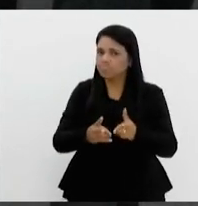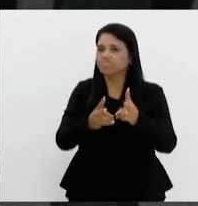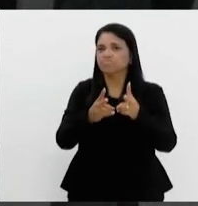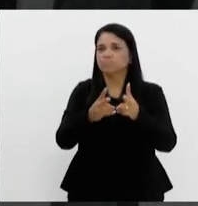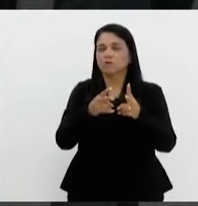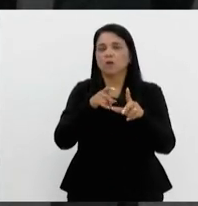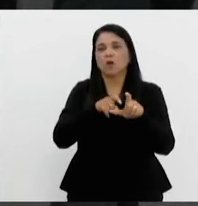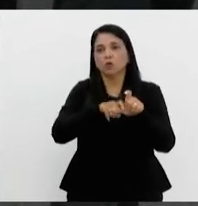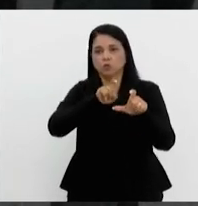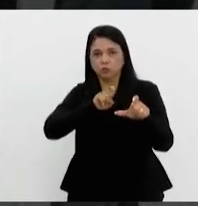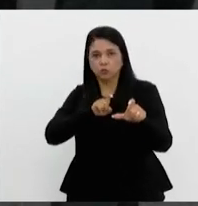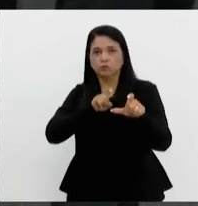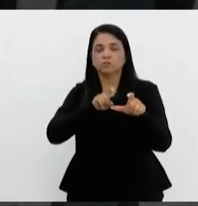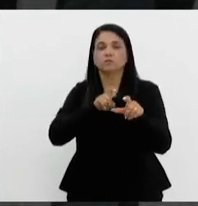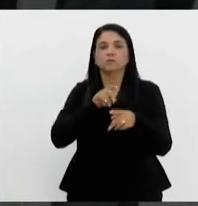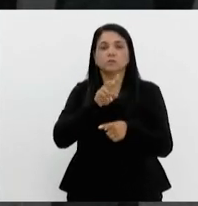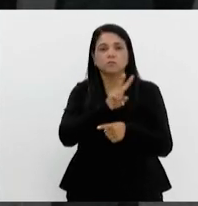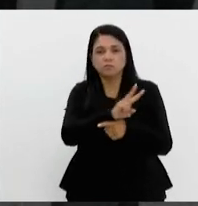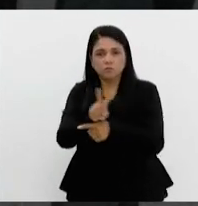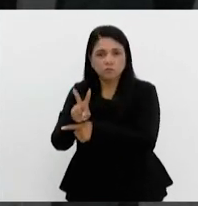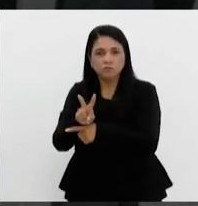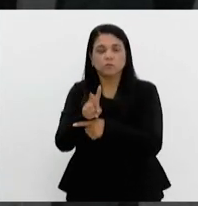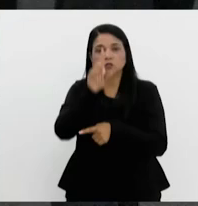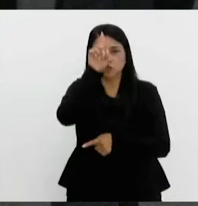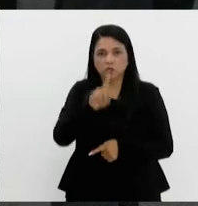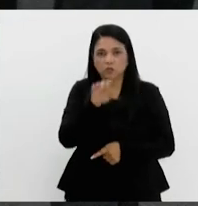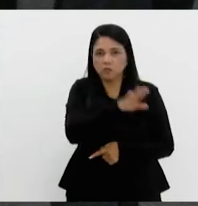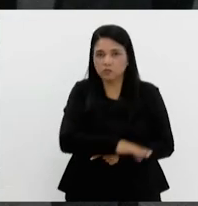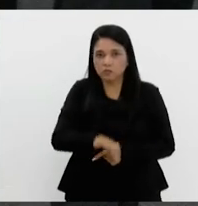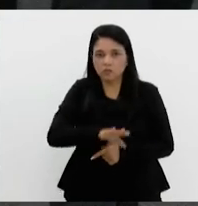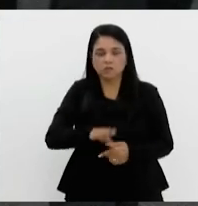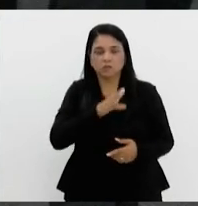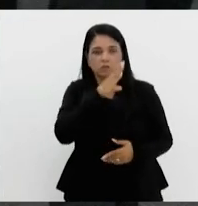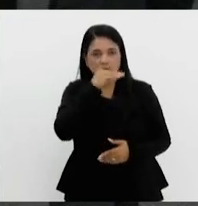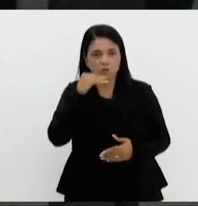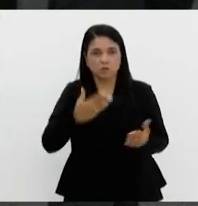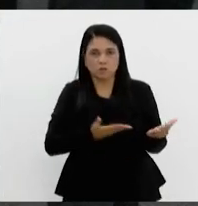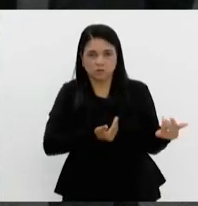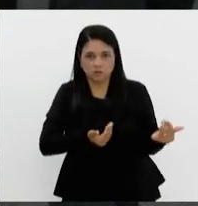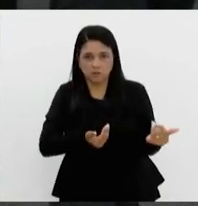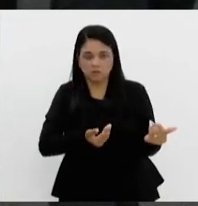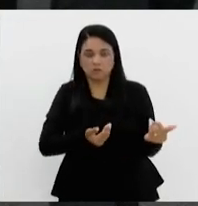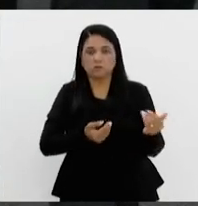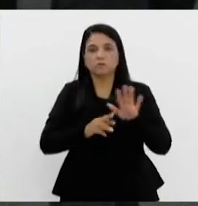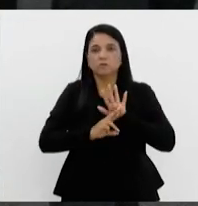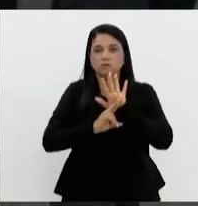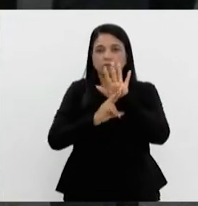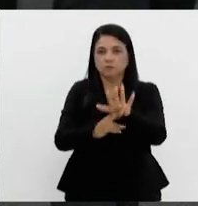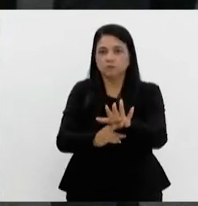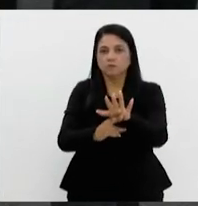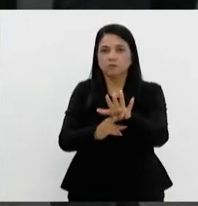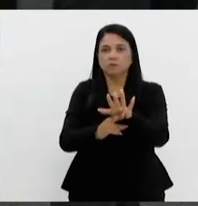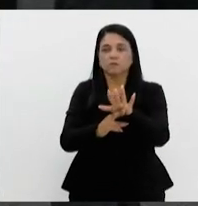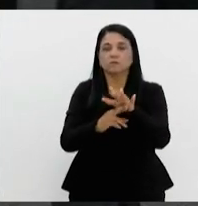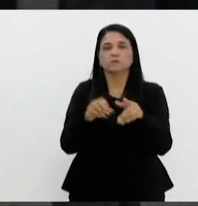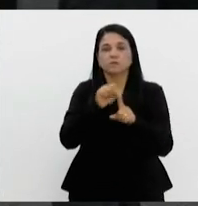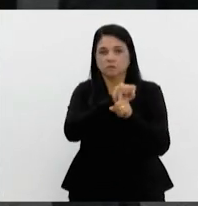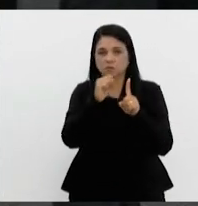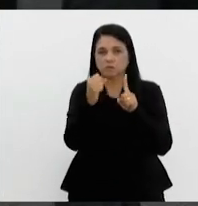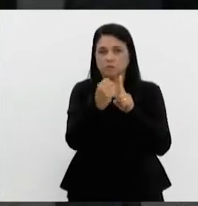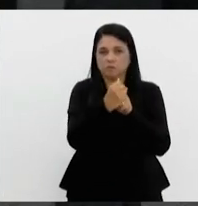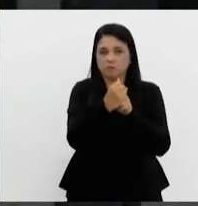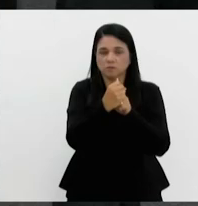zela pela garantia dos direitos das crianças, do adolescente e representa a sociedade